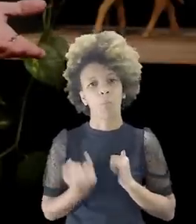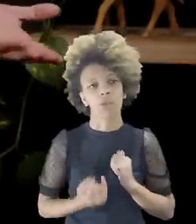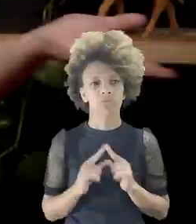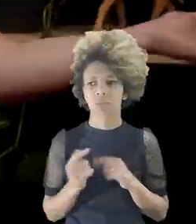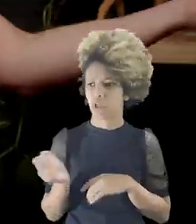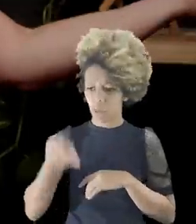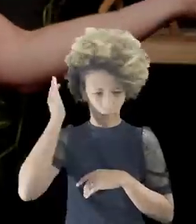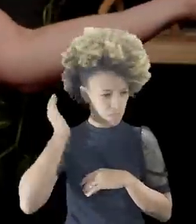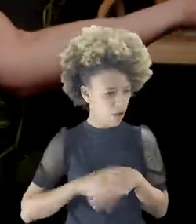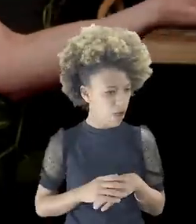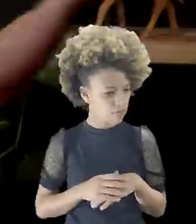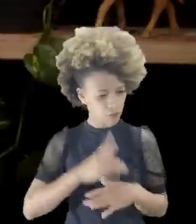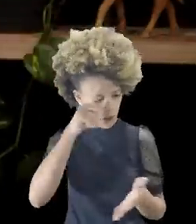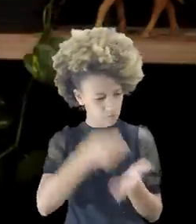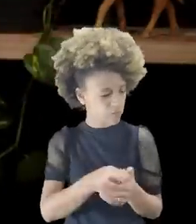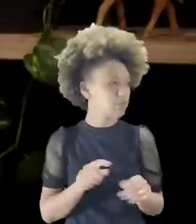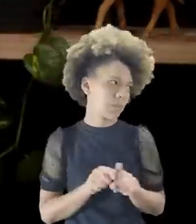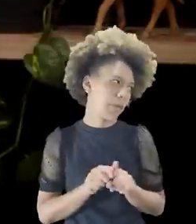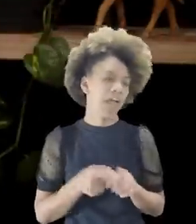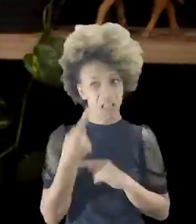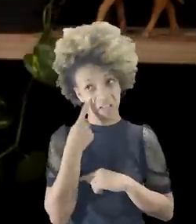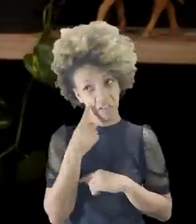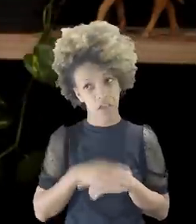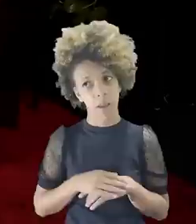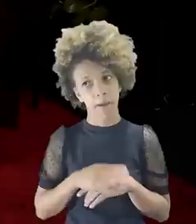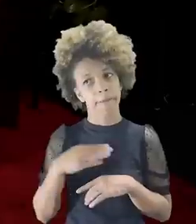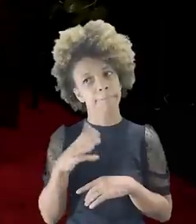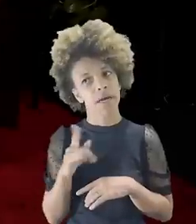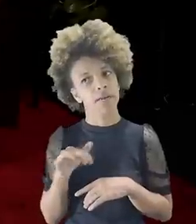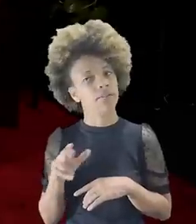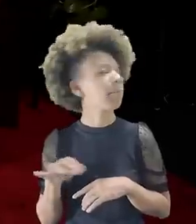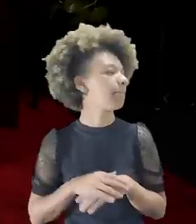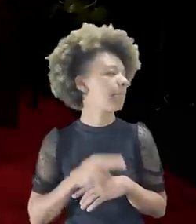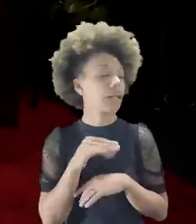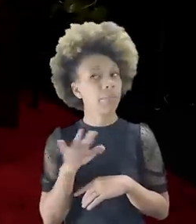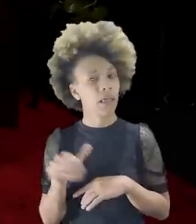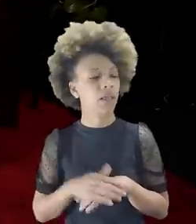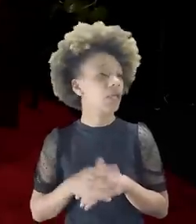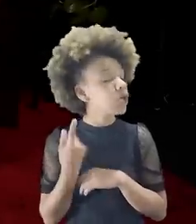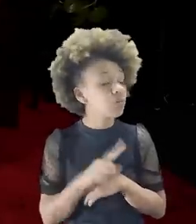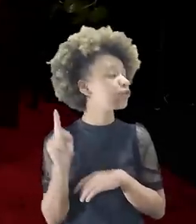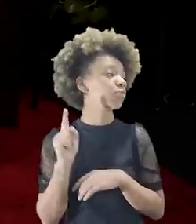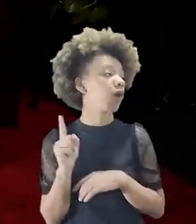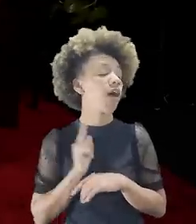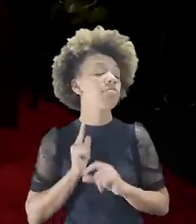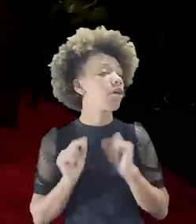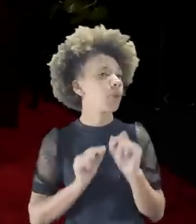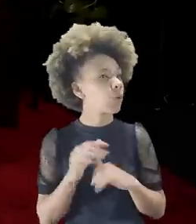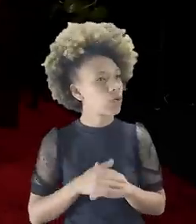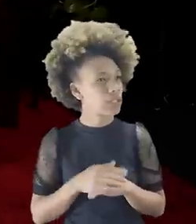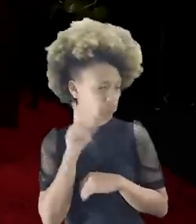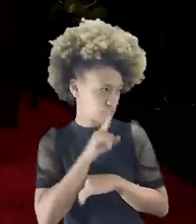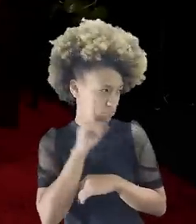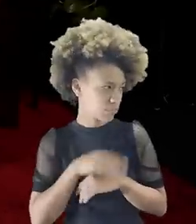magra lá jogando ele falou mano tomar no cu não sei falar é Wagner vem NBA e tal e por último existe